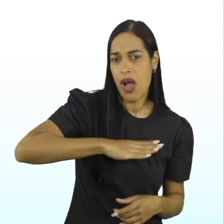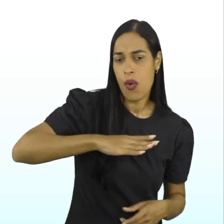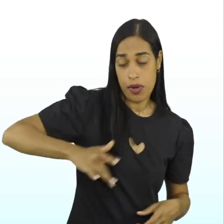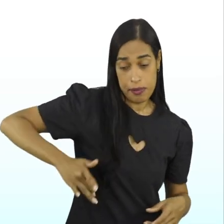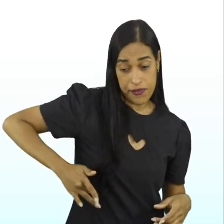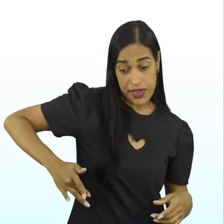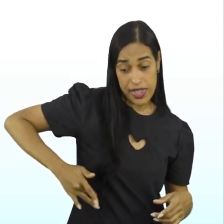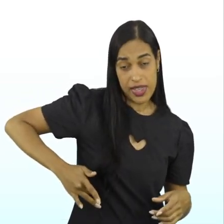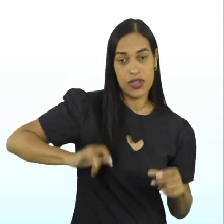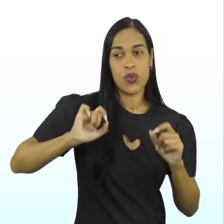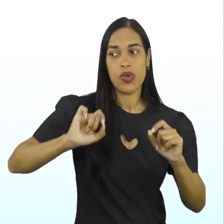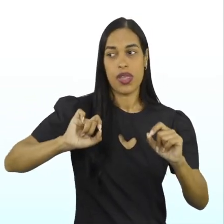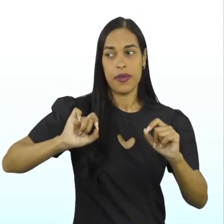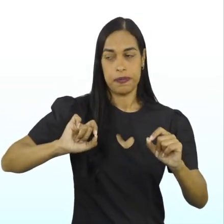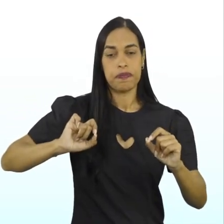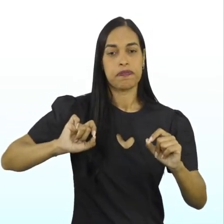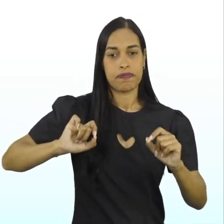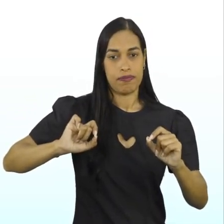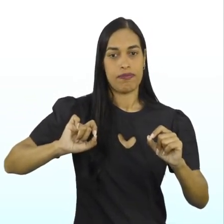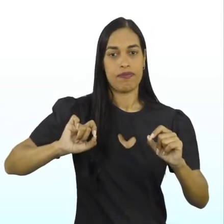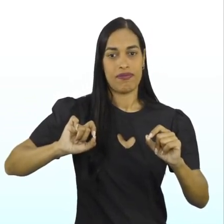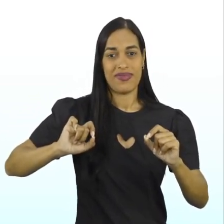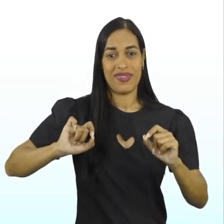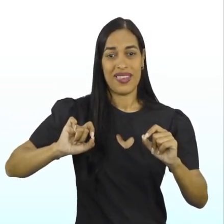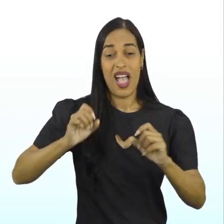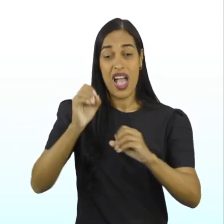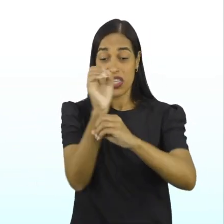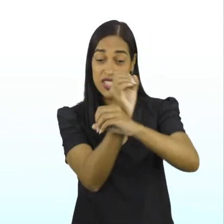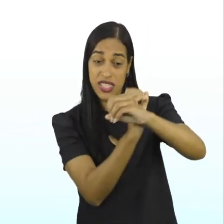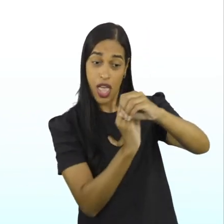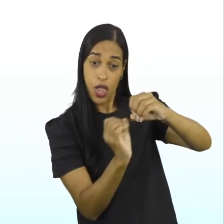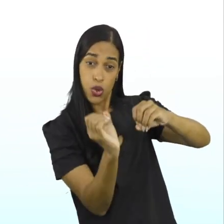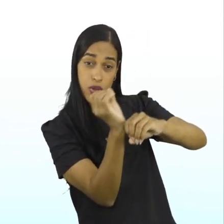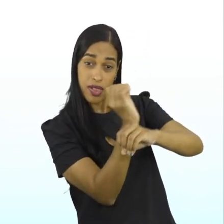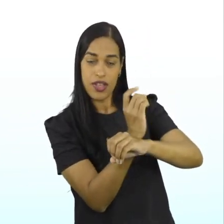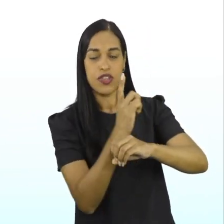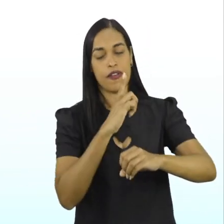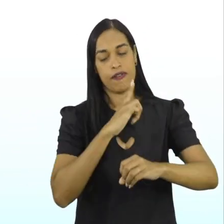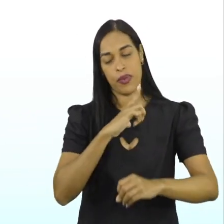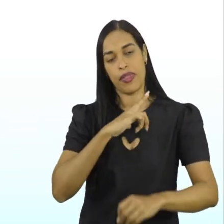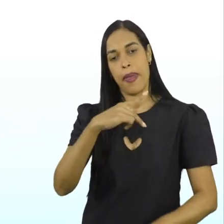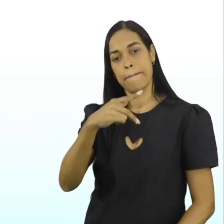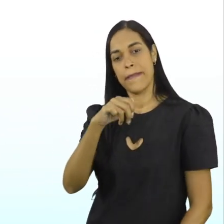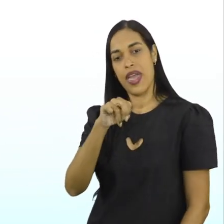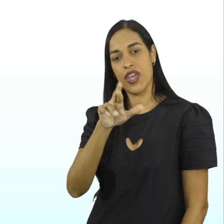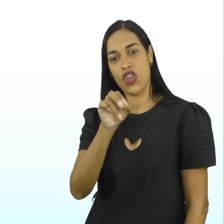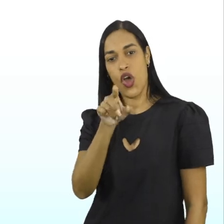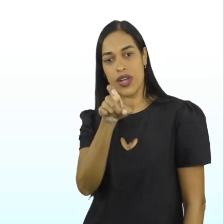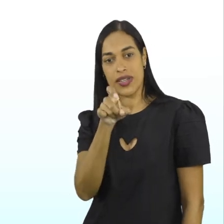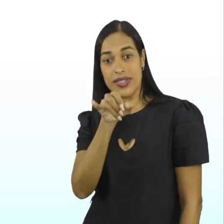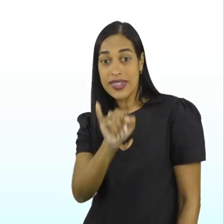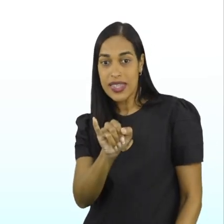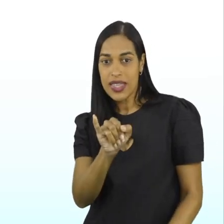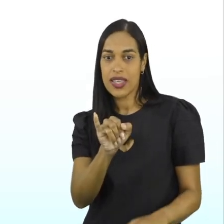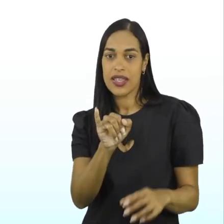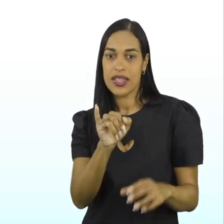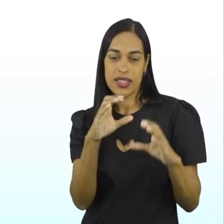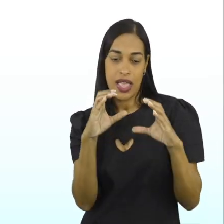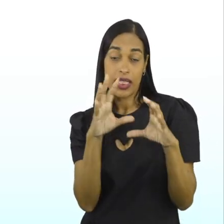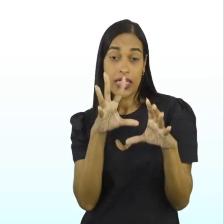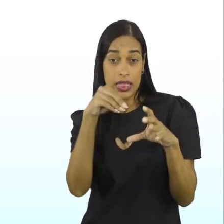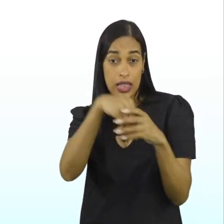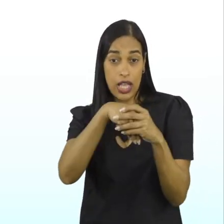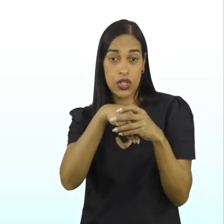as células do fígado vão estar cheias de peroxissomos. Aí os peroxissomos são as bolsazinhas que dentro dela vai ter uma